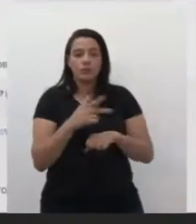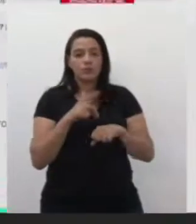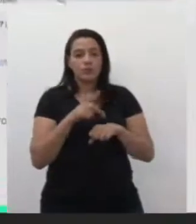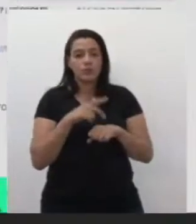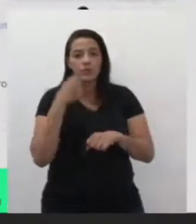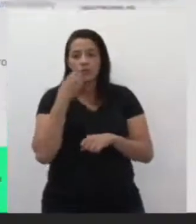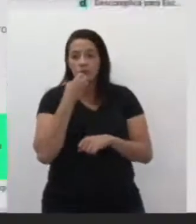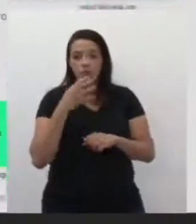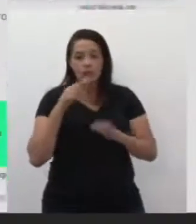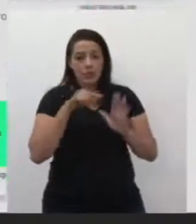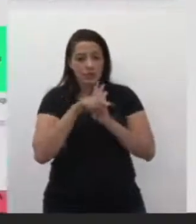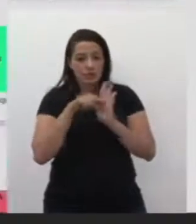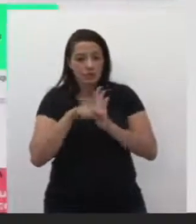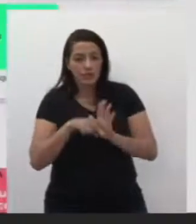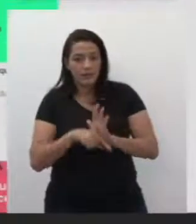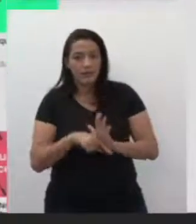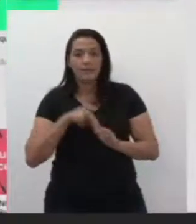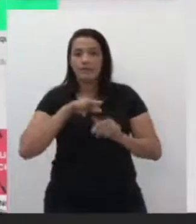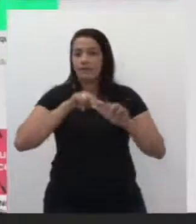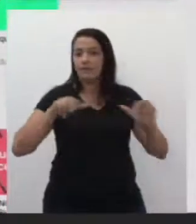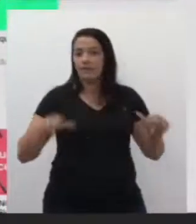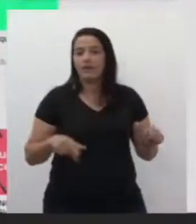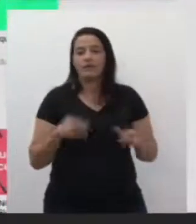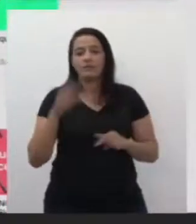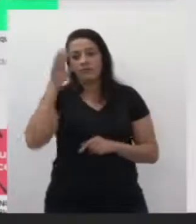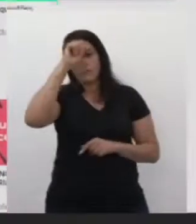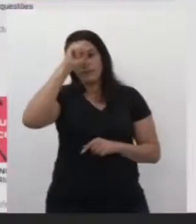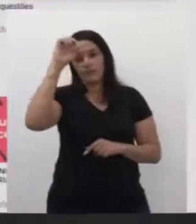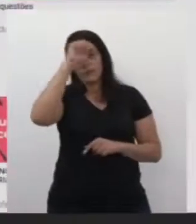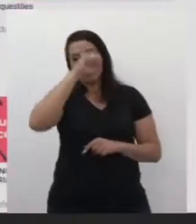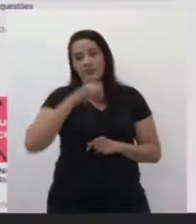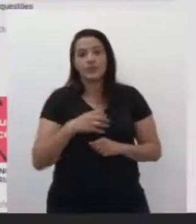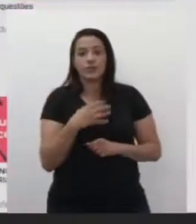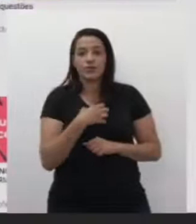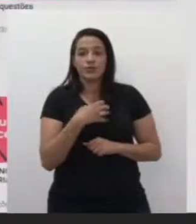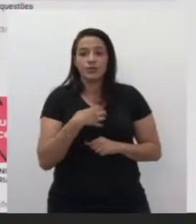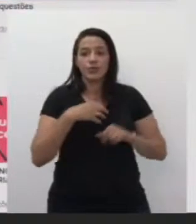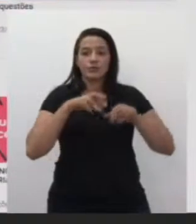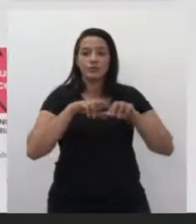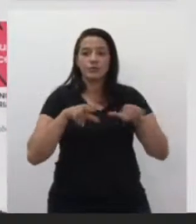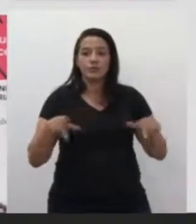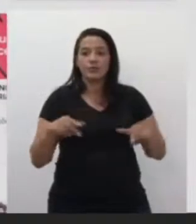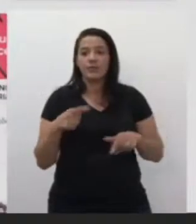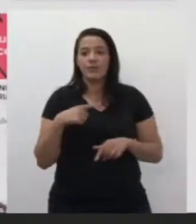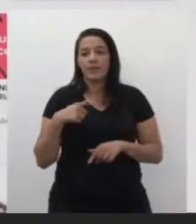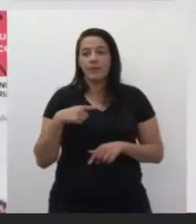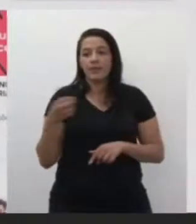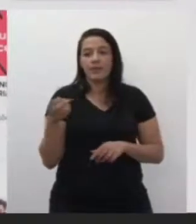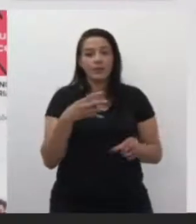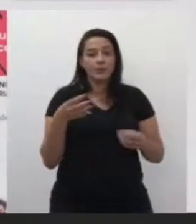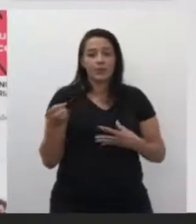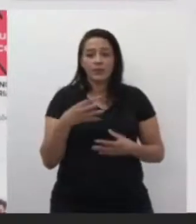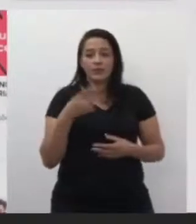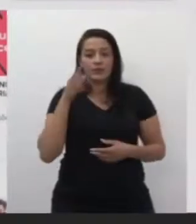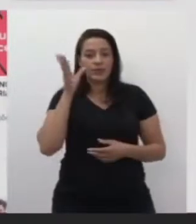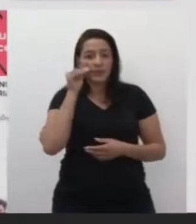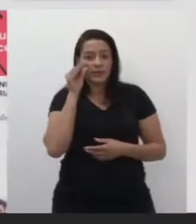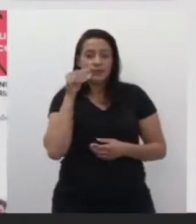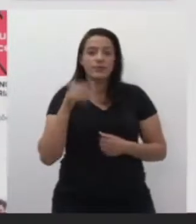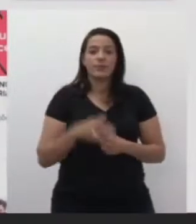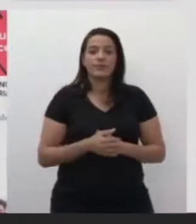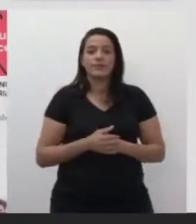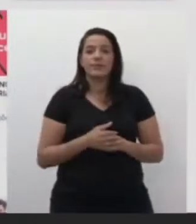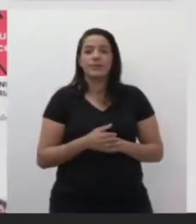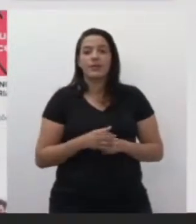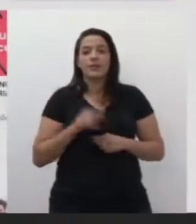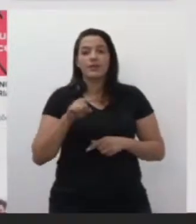gente testa de diversas formas, de diversos formatos. Então, aqui tem muito conteúdo bacana. Então, é legal para complementar